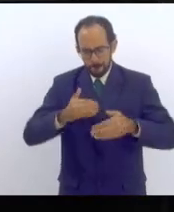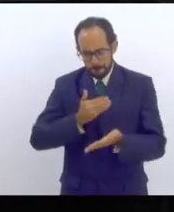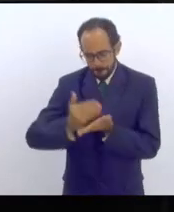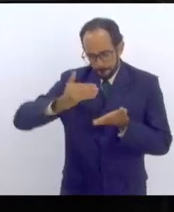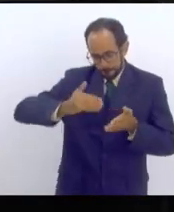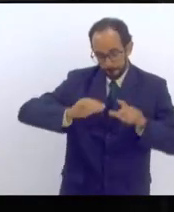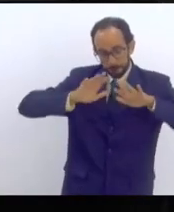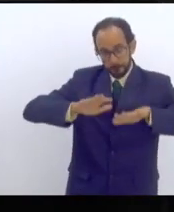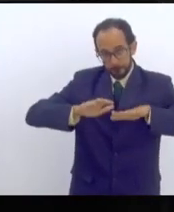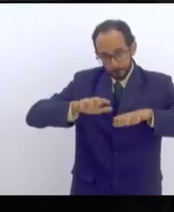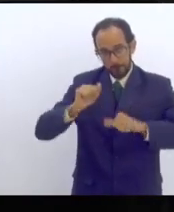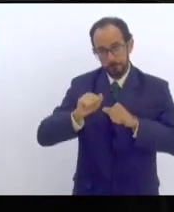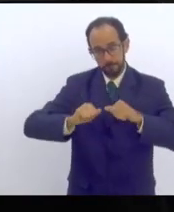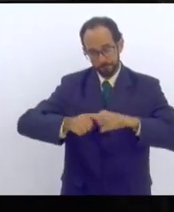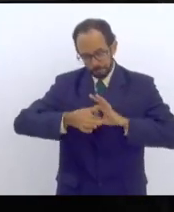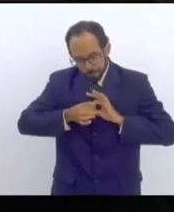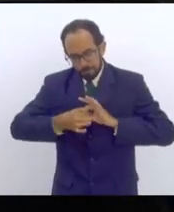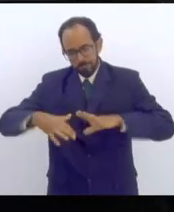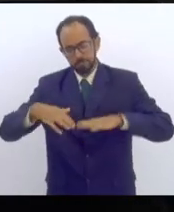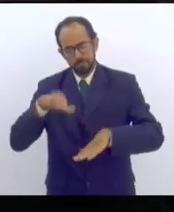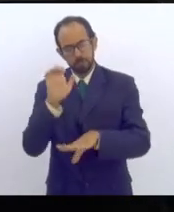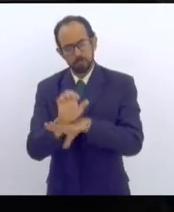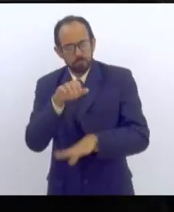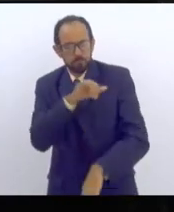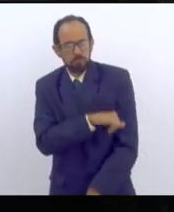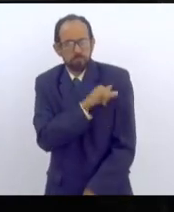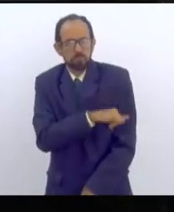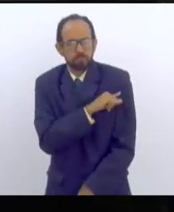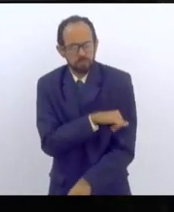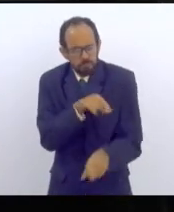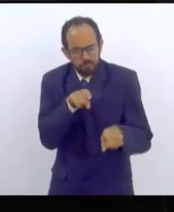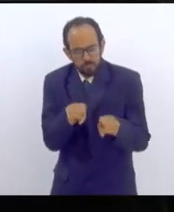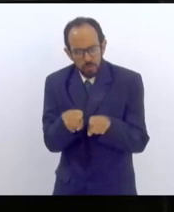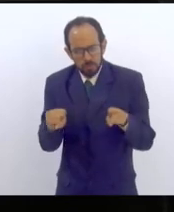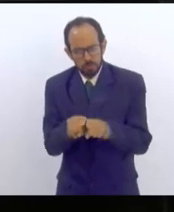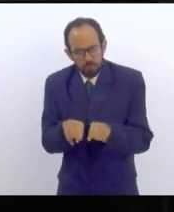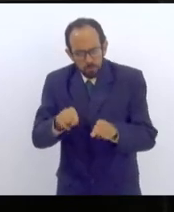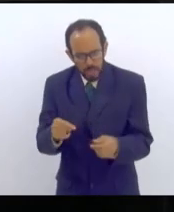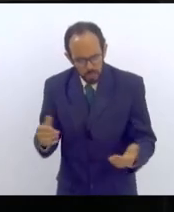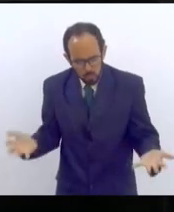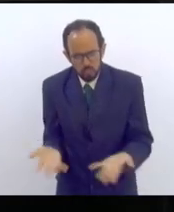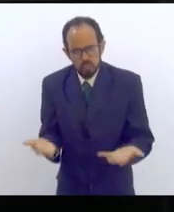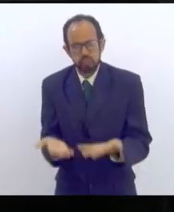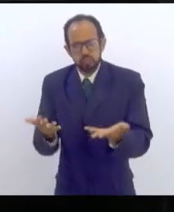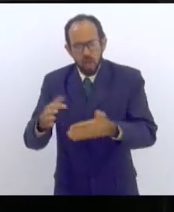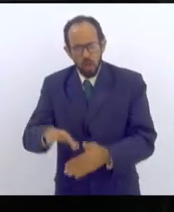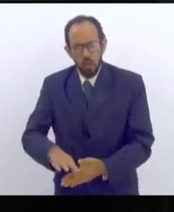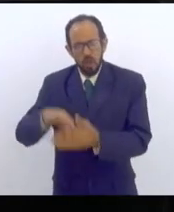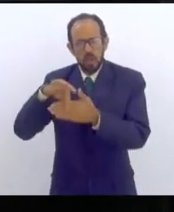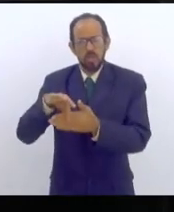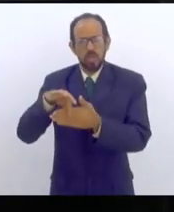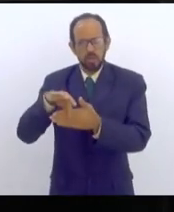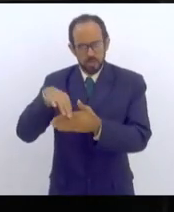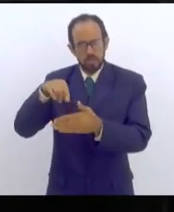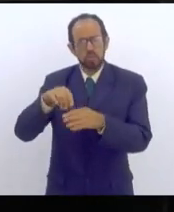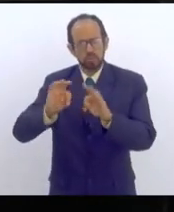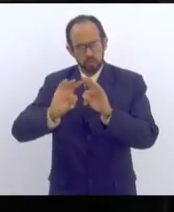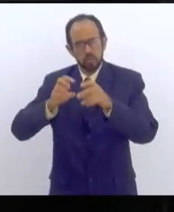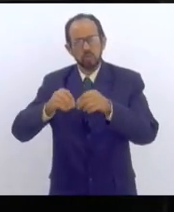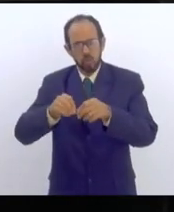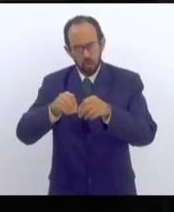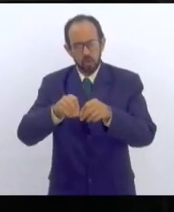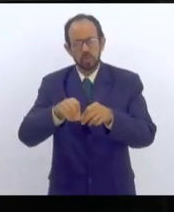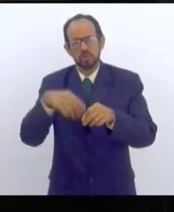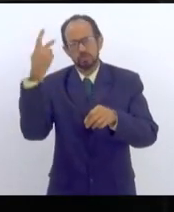não só autonomia para o Estado do Rio de Janeiro, mas também reorientar o protagonismo daquelas e daqueles